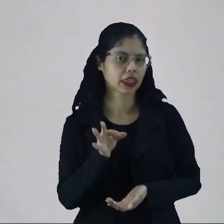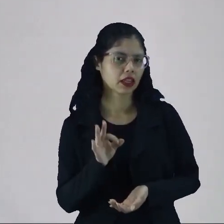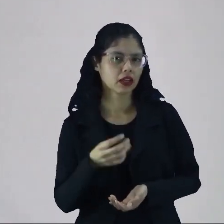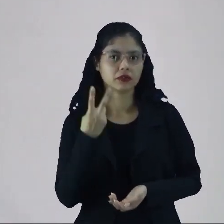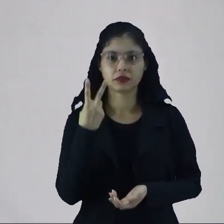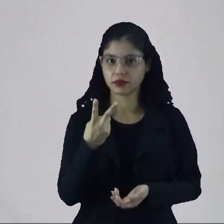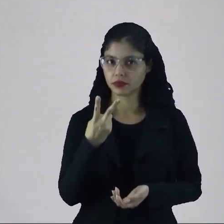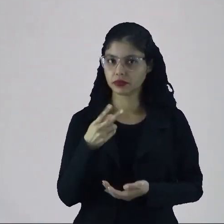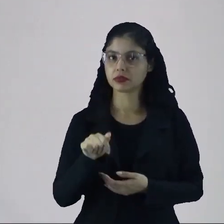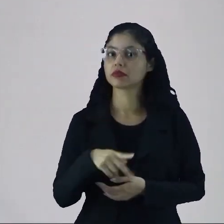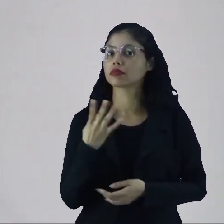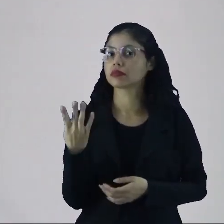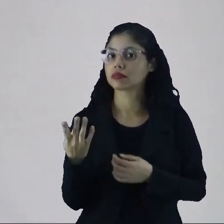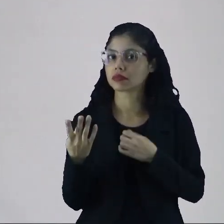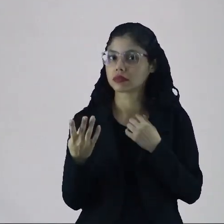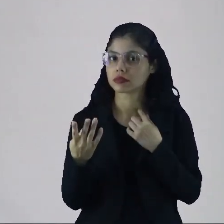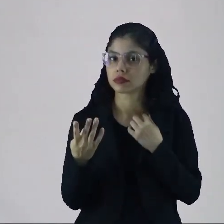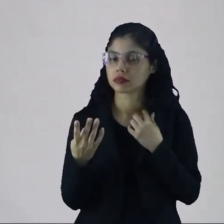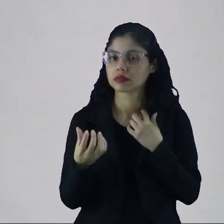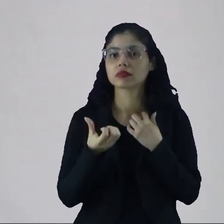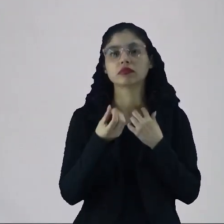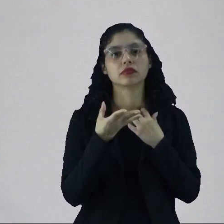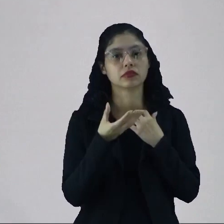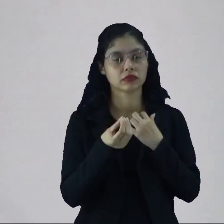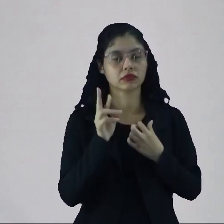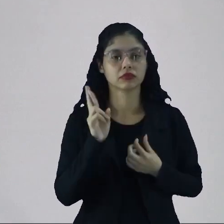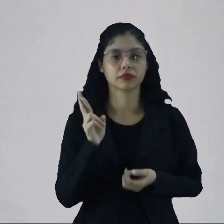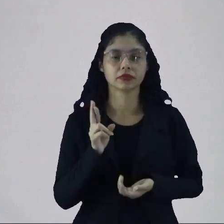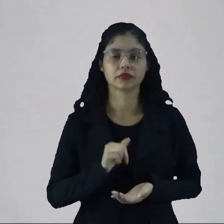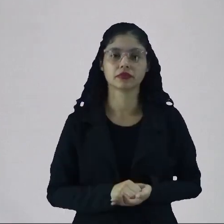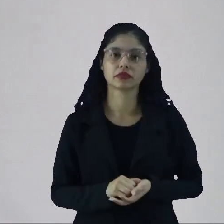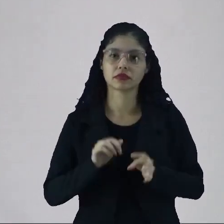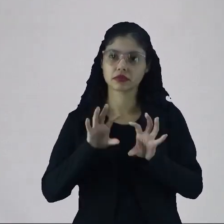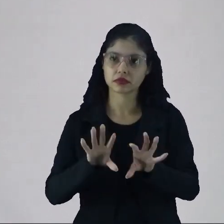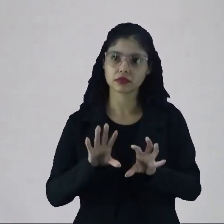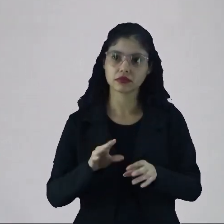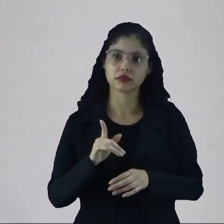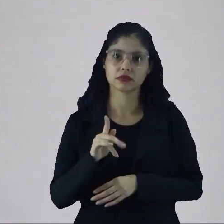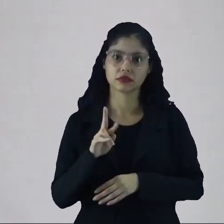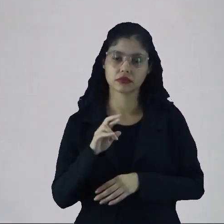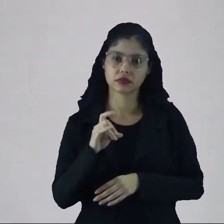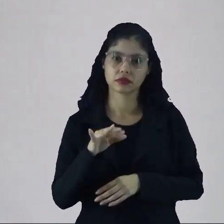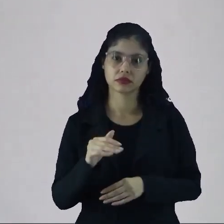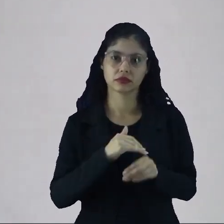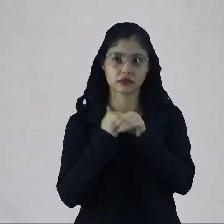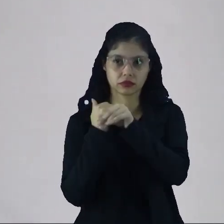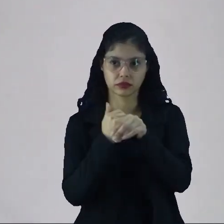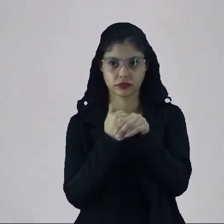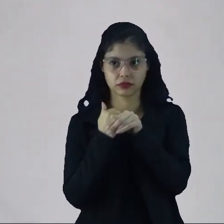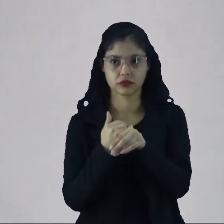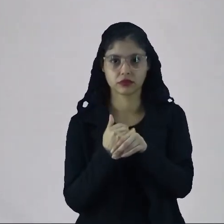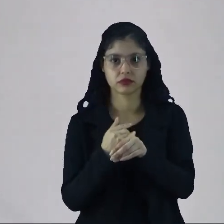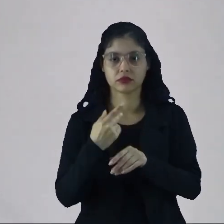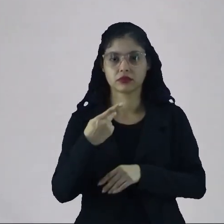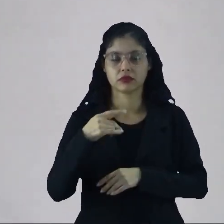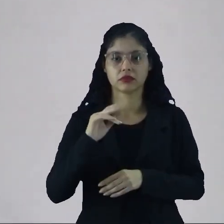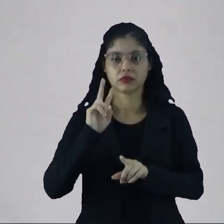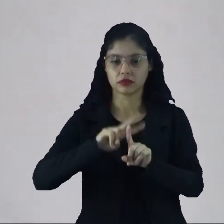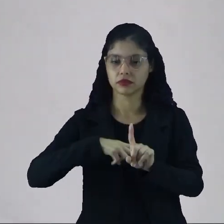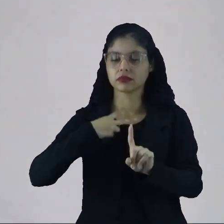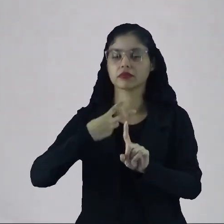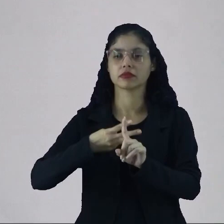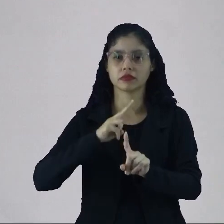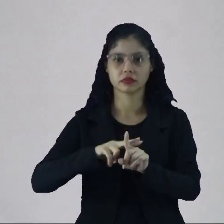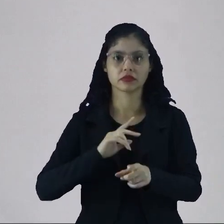certamente 2 vai custar quanto? R$ 60. Essa aí é a grandeza proporcionais, vai